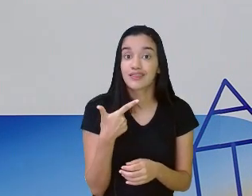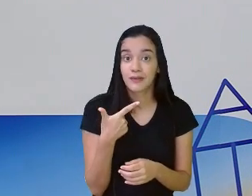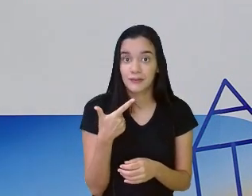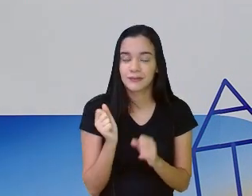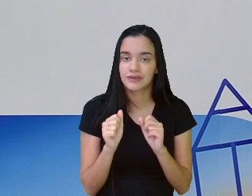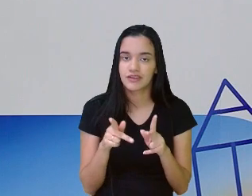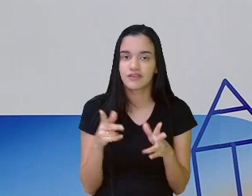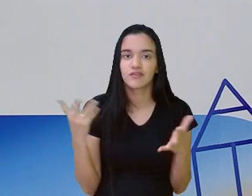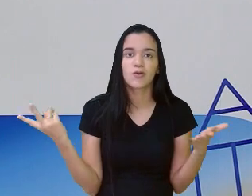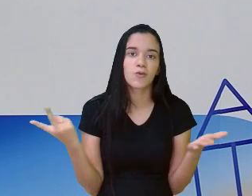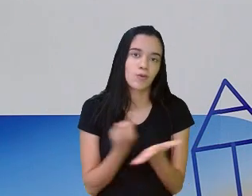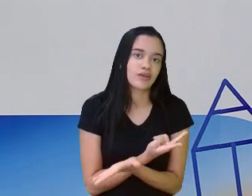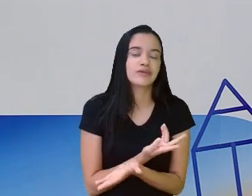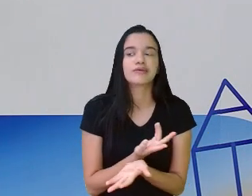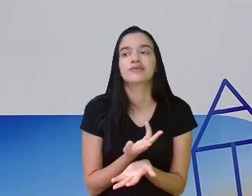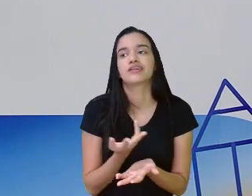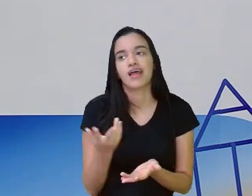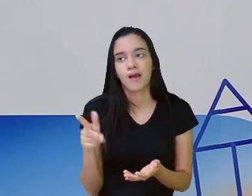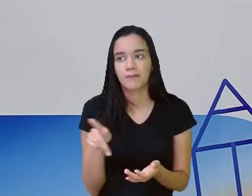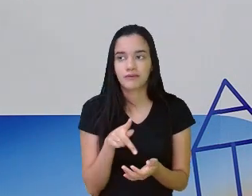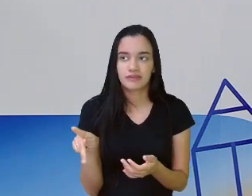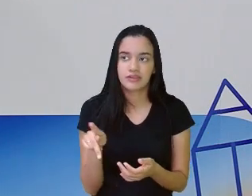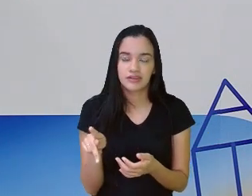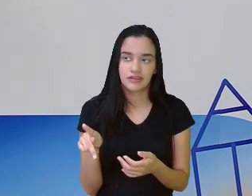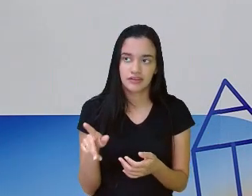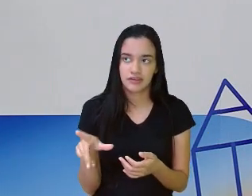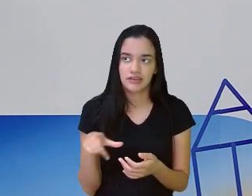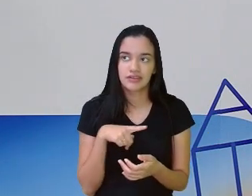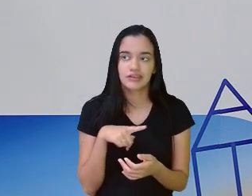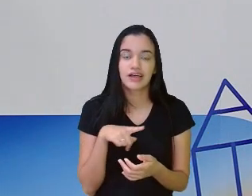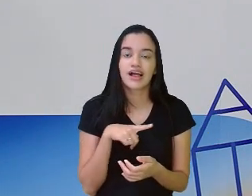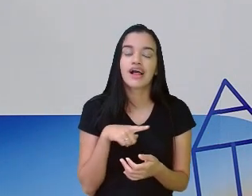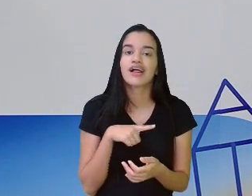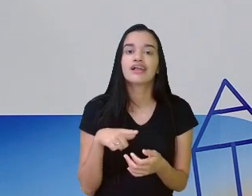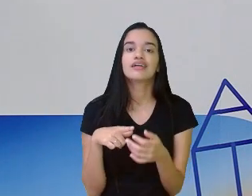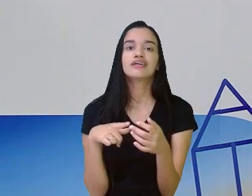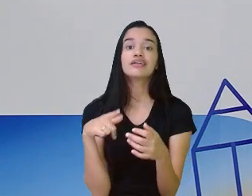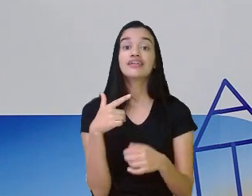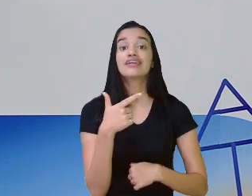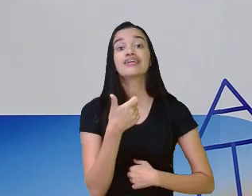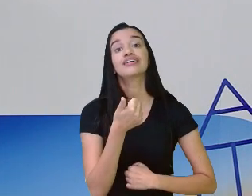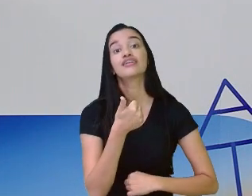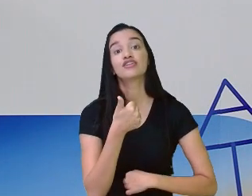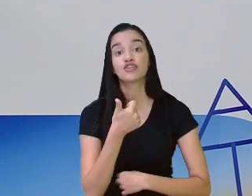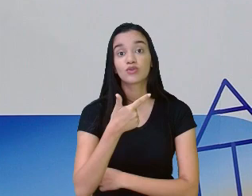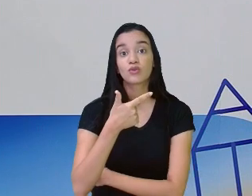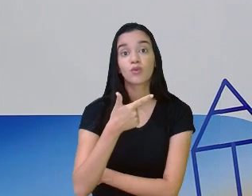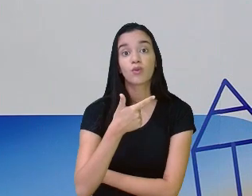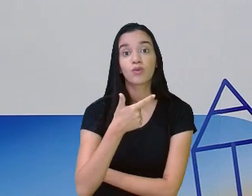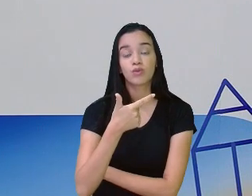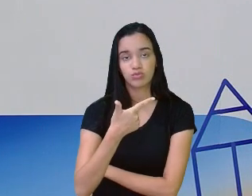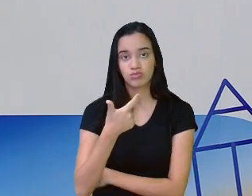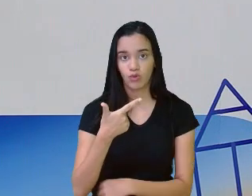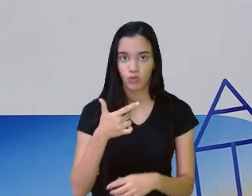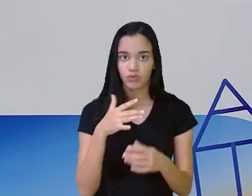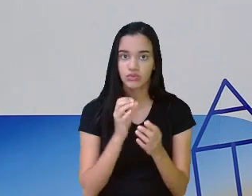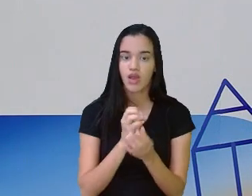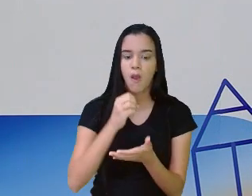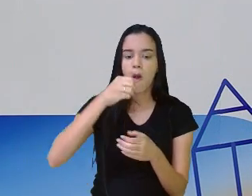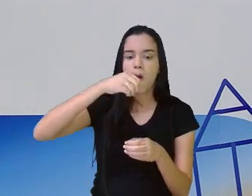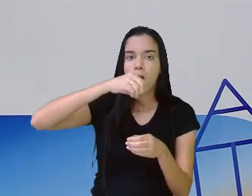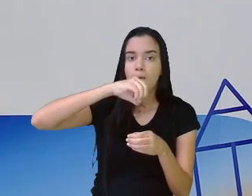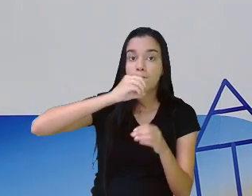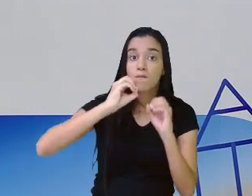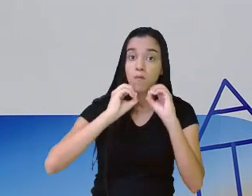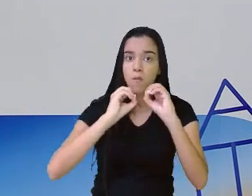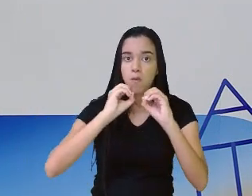Tá? Foi um erro de digitação da professora. Aqui, na verdade, o total são 12 bolinhas que eu vou dividir em